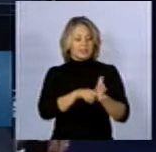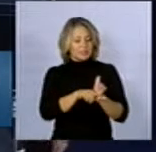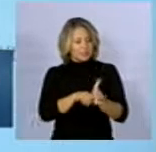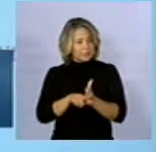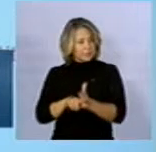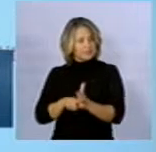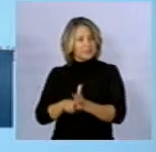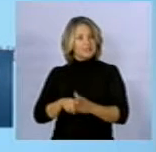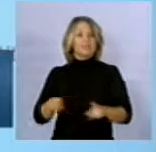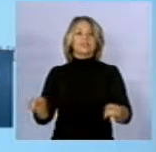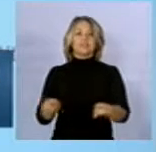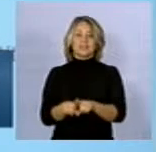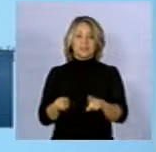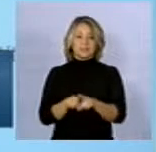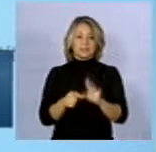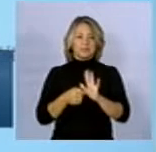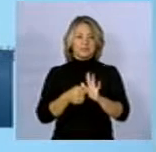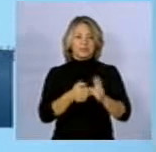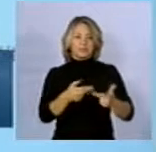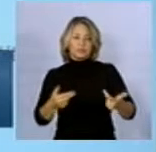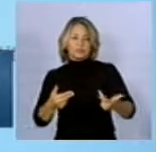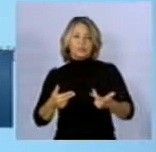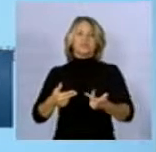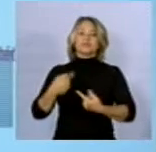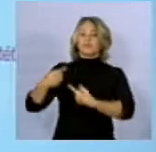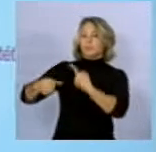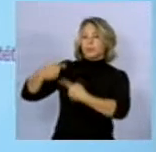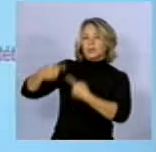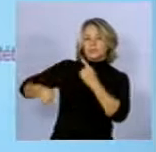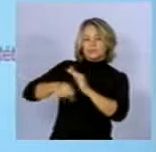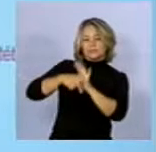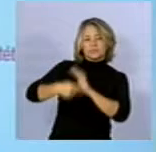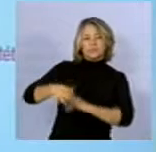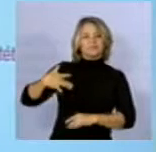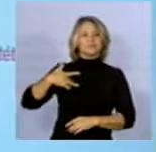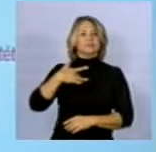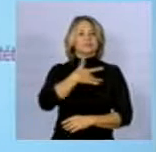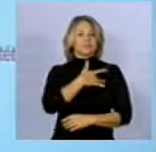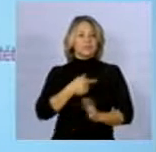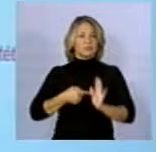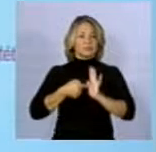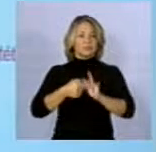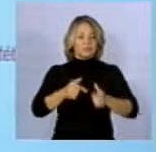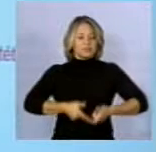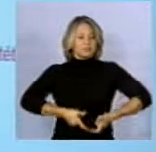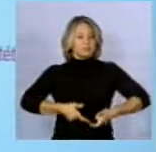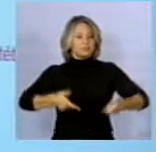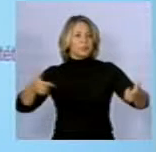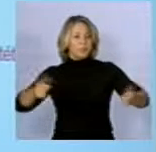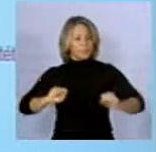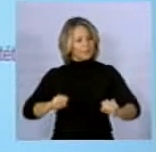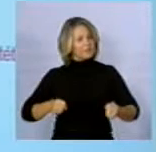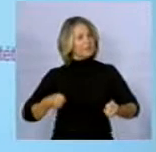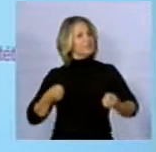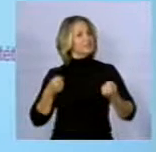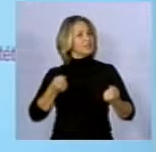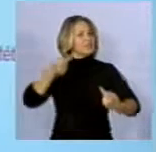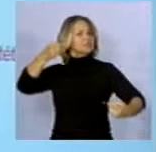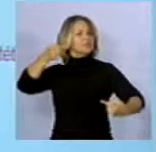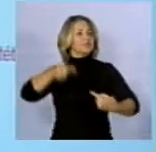pesquisa, mas também das políticas de saúde que são implementadas para enfrentar esses desafios,